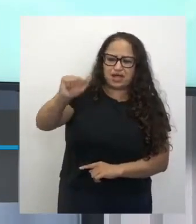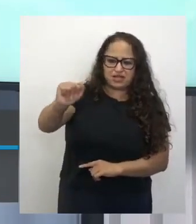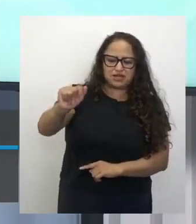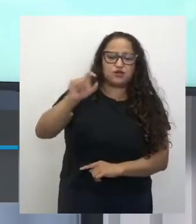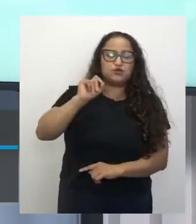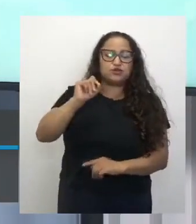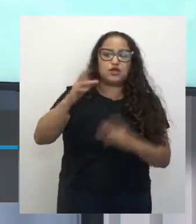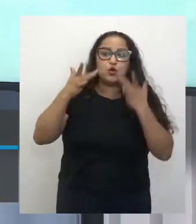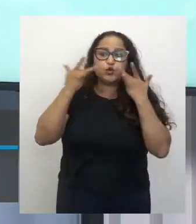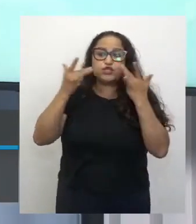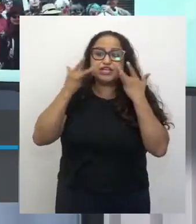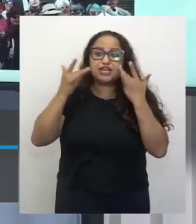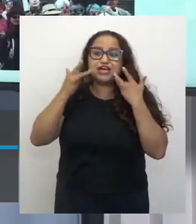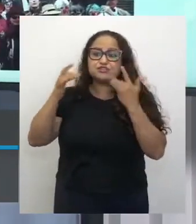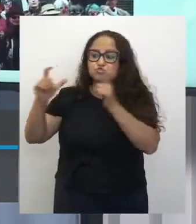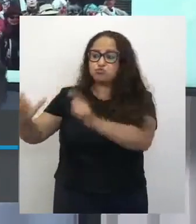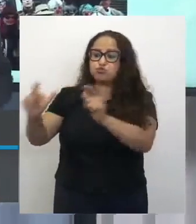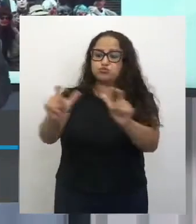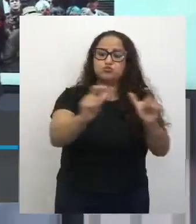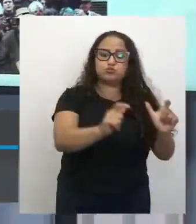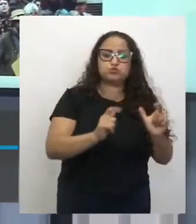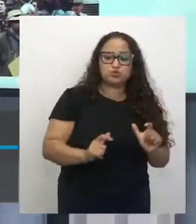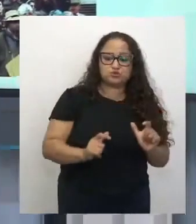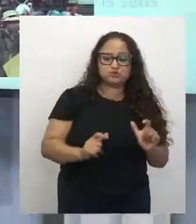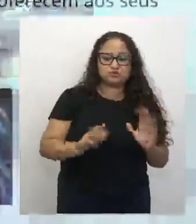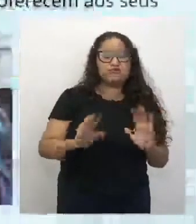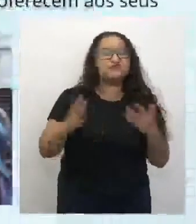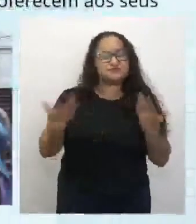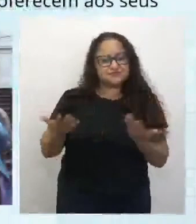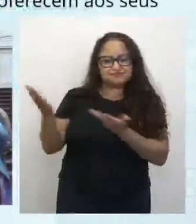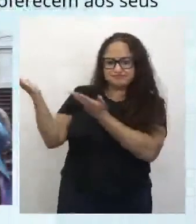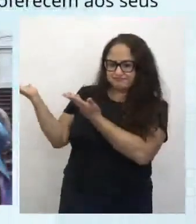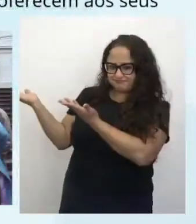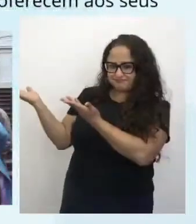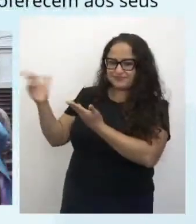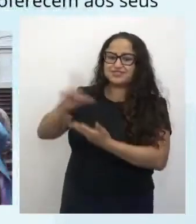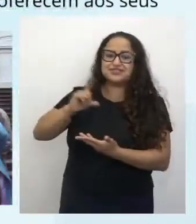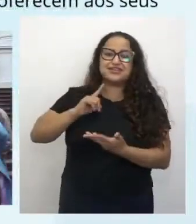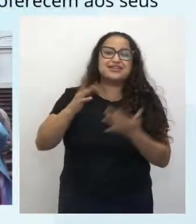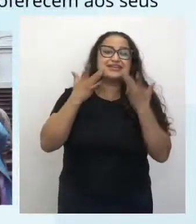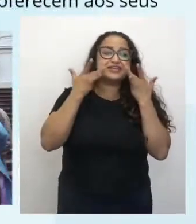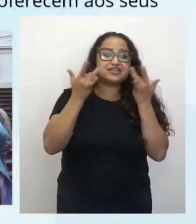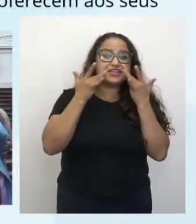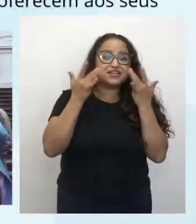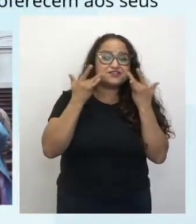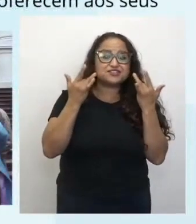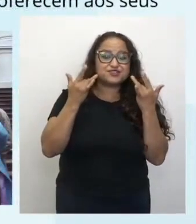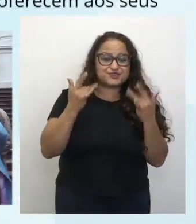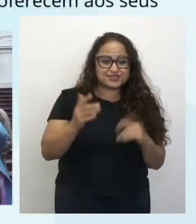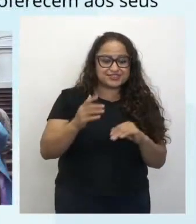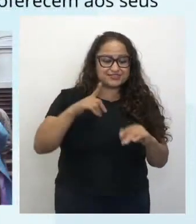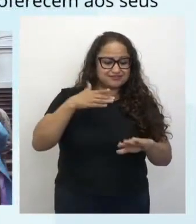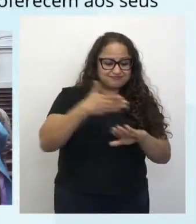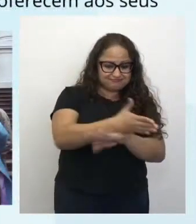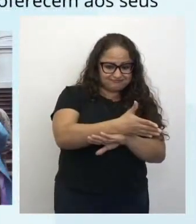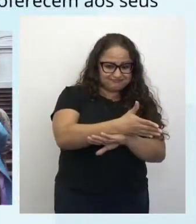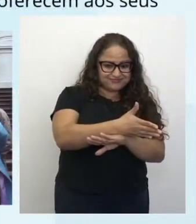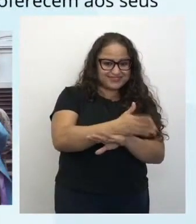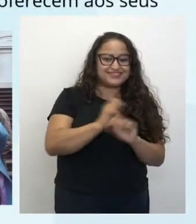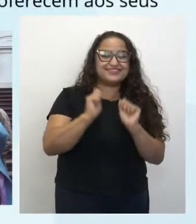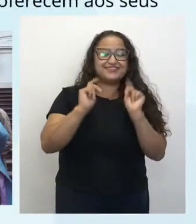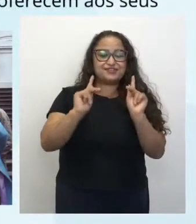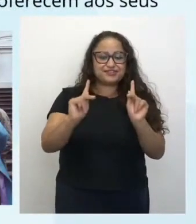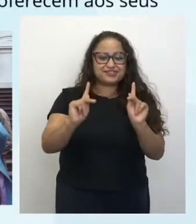Muito bem, gente, ótimo. Então, vamos ver aqui, então, um pouquinho de intervenções teatrais aí, né? Olha só,